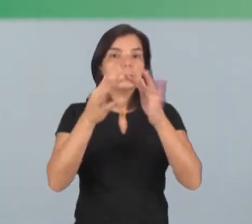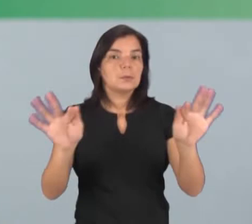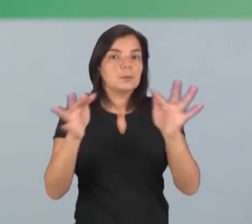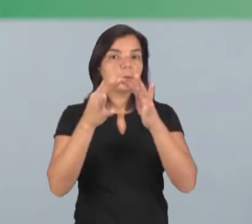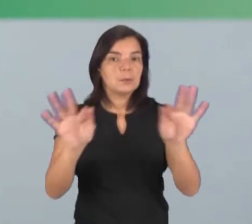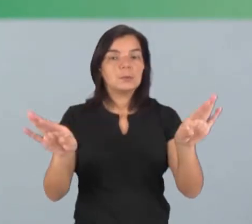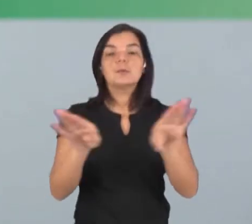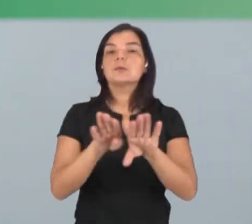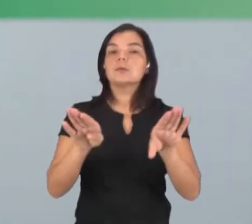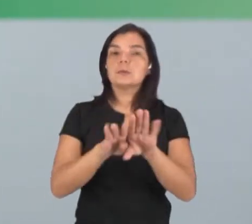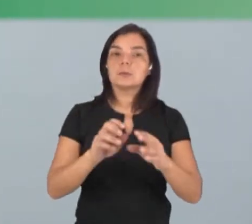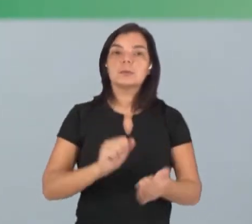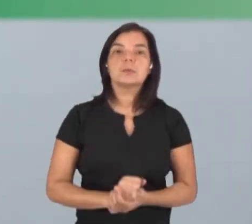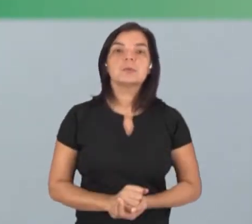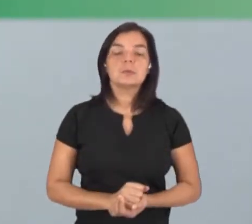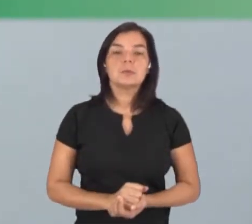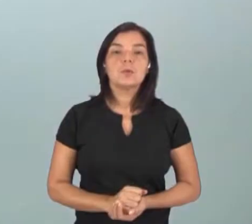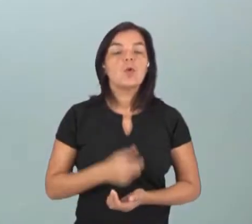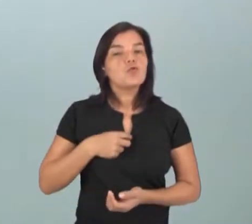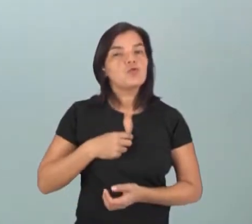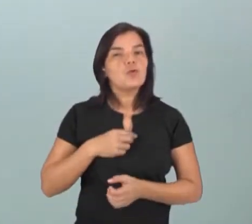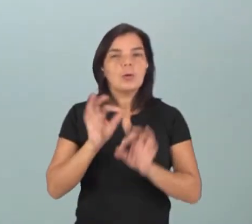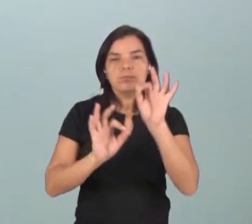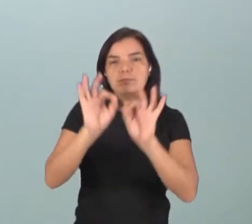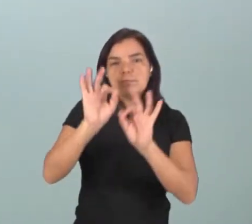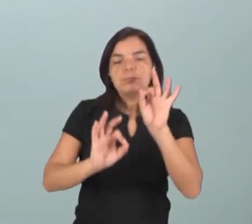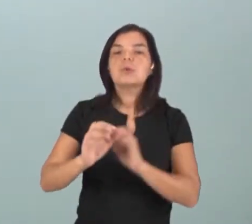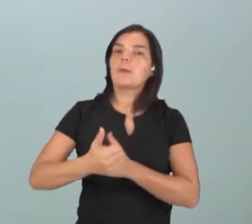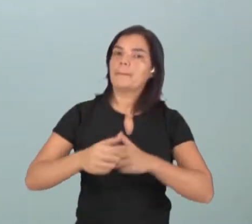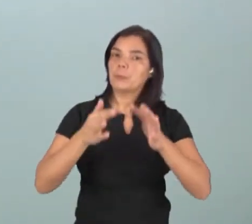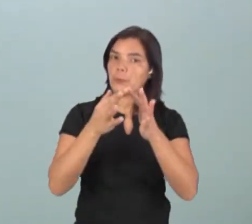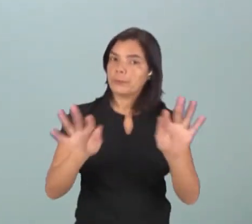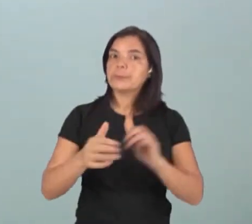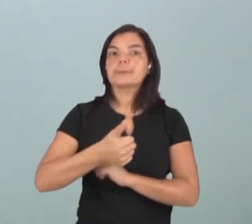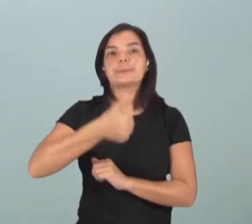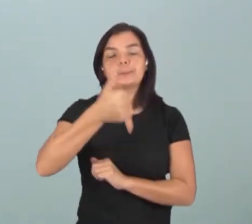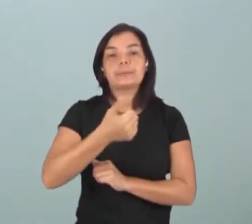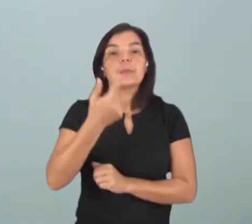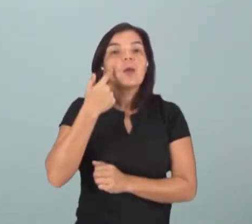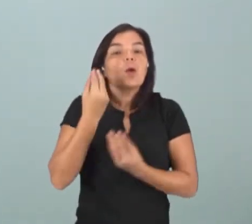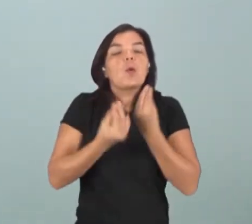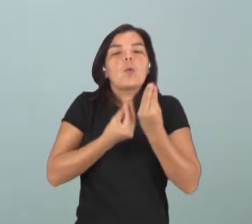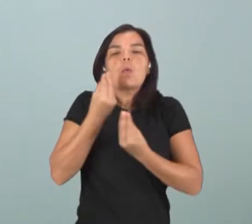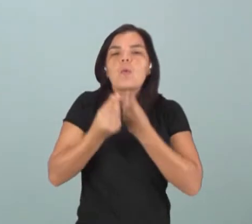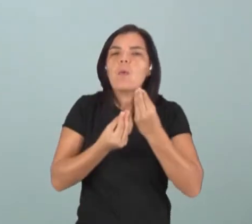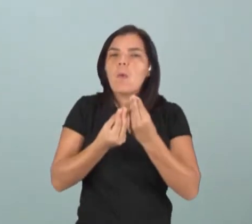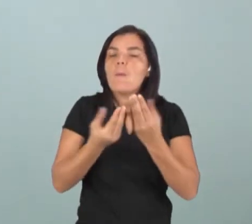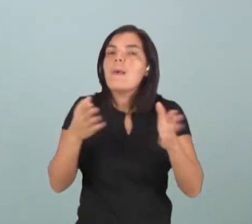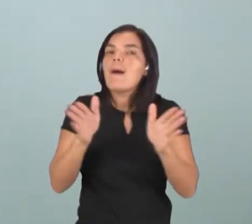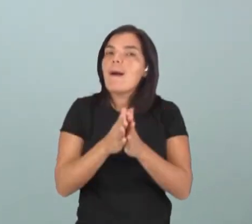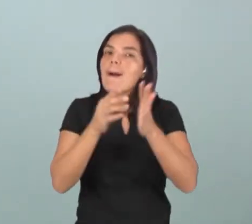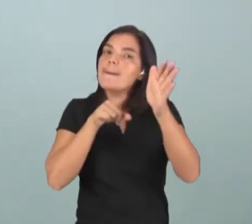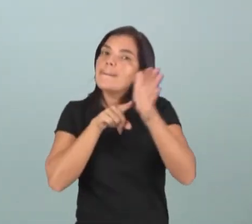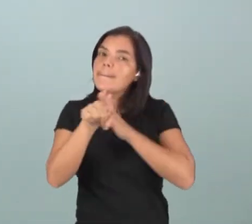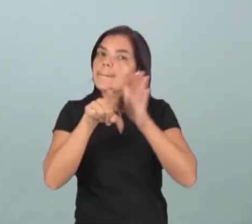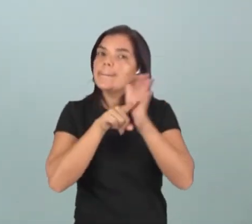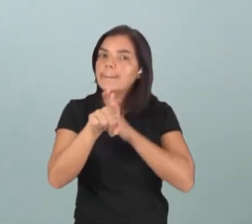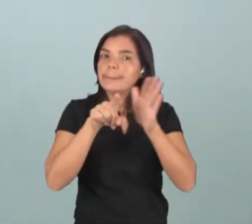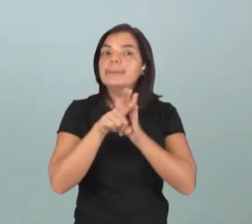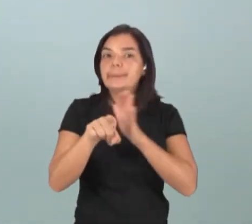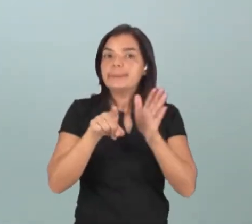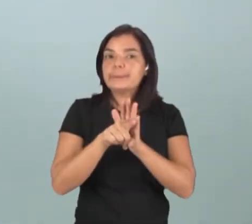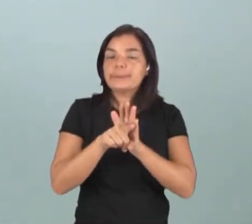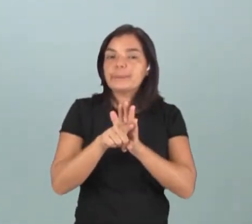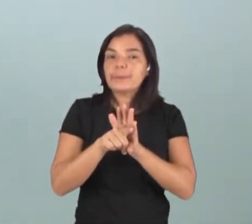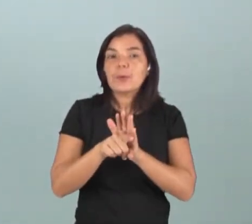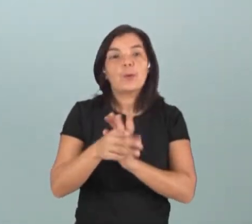frase, né? De uma construção de uma frase positiva. Agora a gente vai aprender como que fica para fazer perguntas